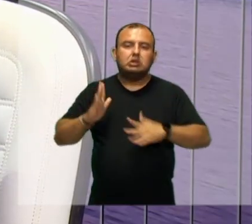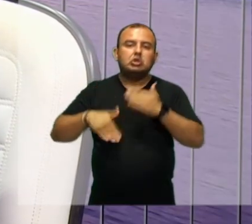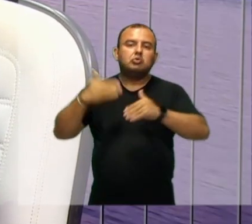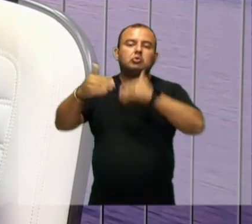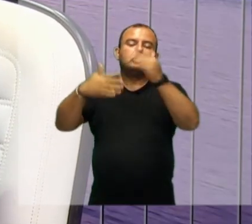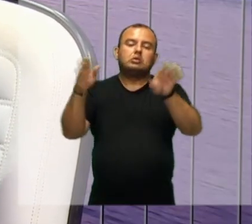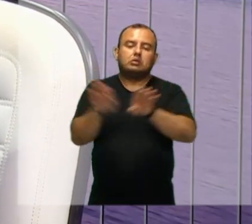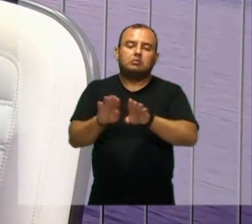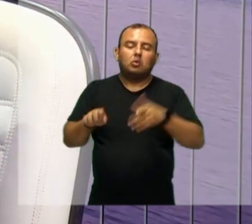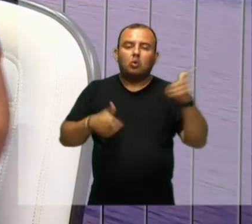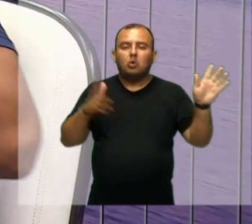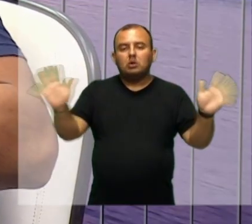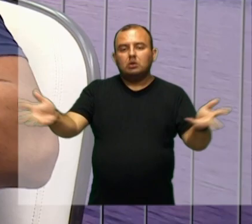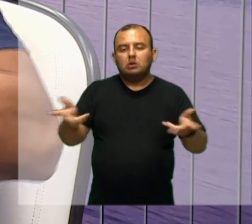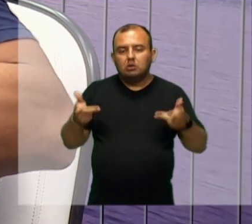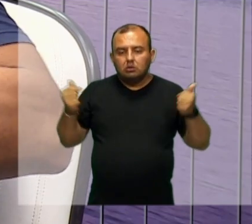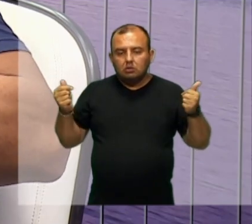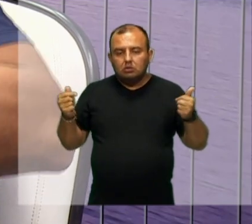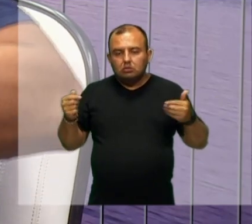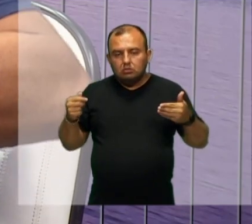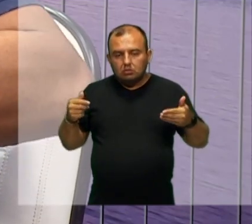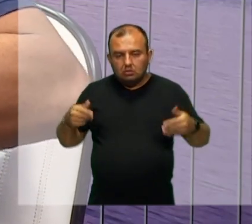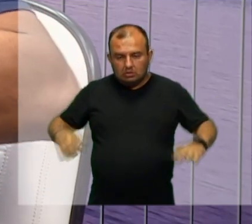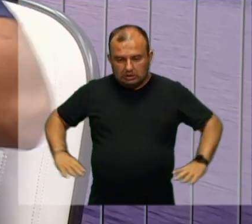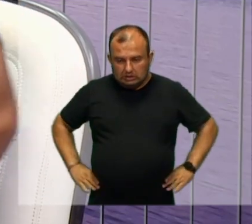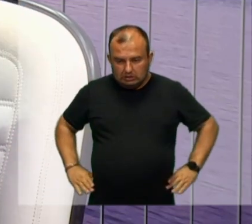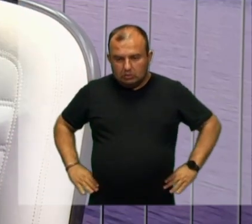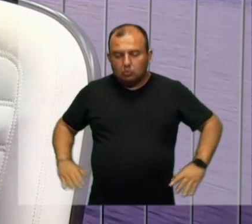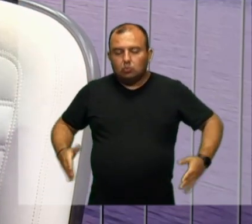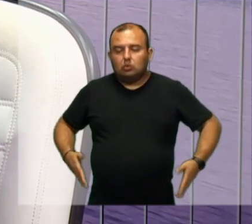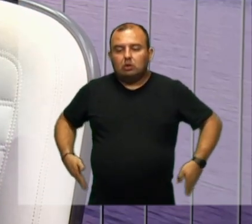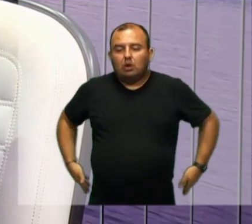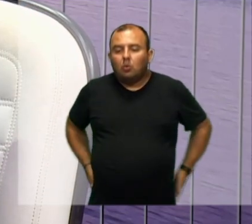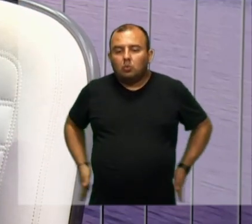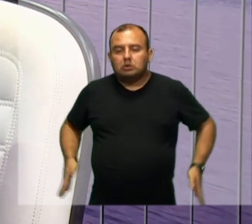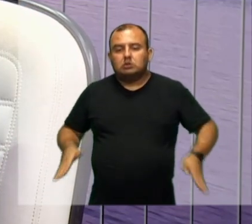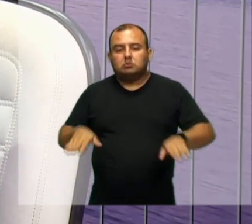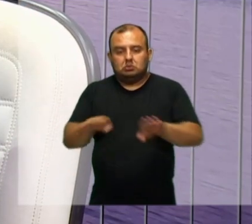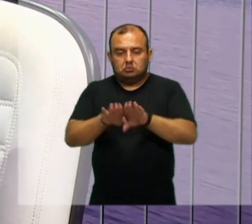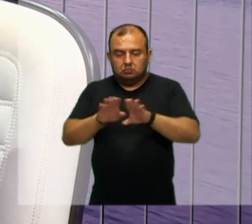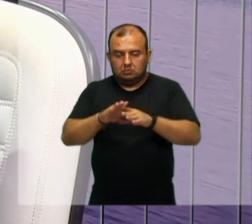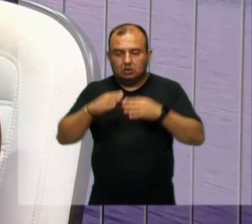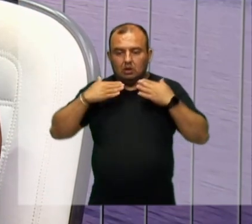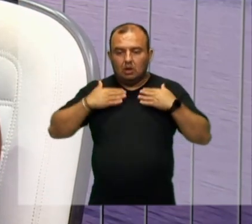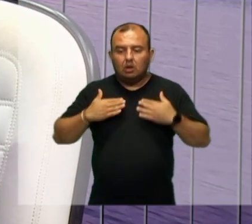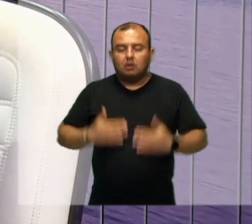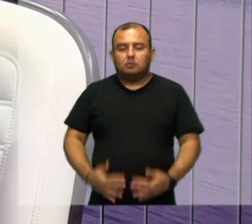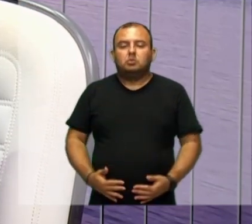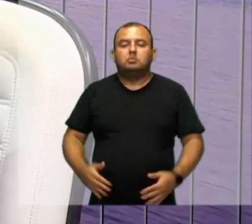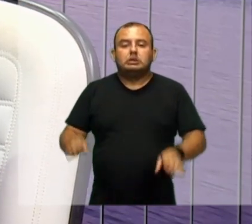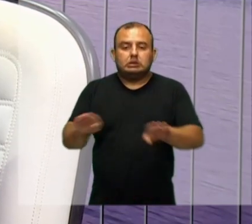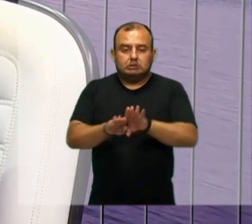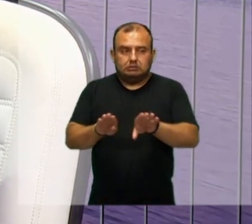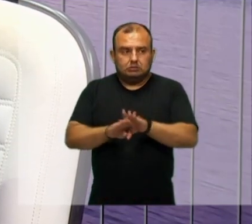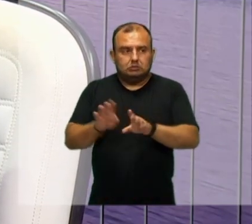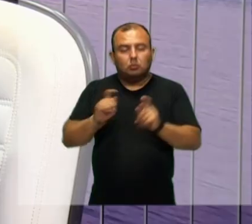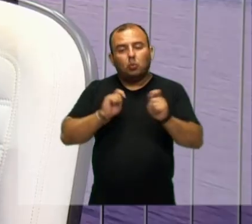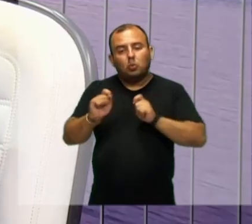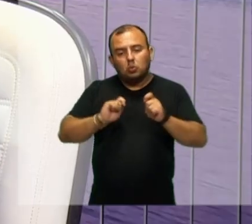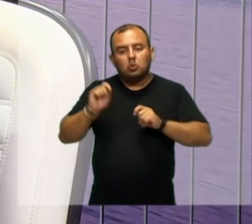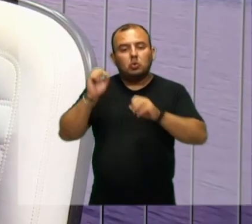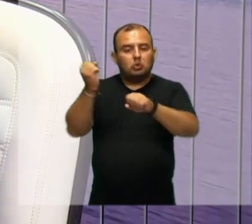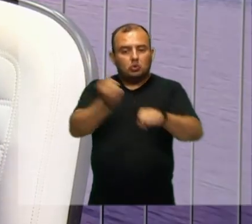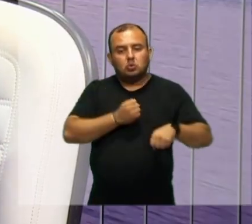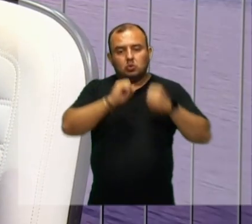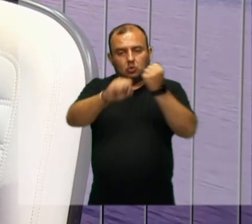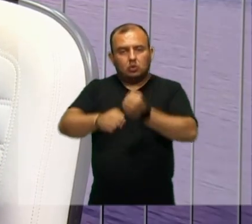evoluir outras habilidades, principalmente da parte de cintura, quadril e abdômen, para fazer o controle do caiaque.